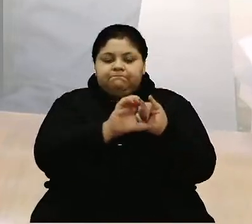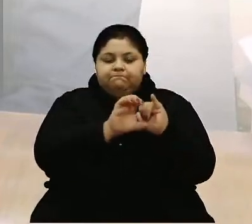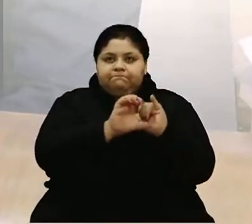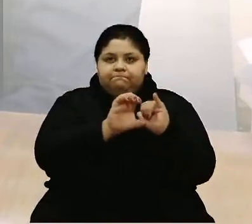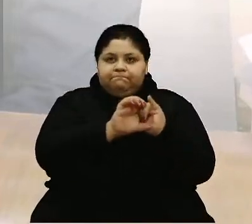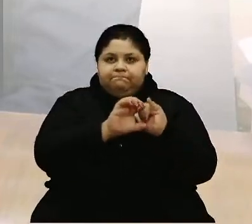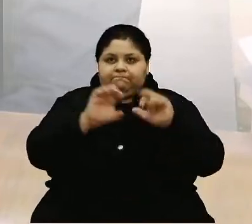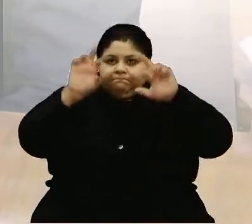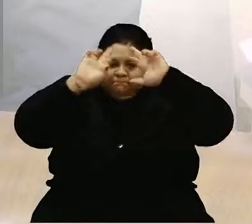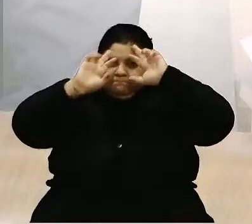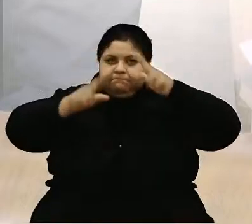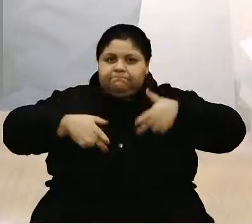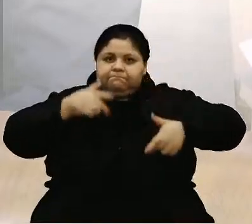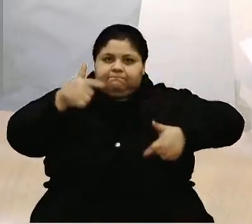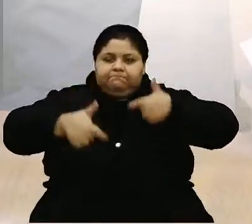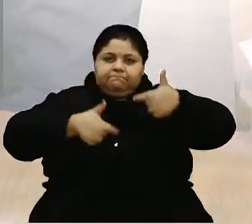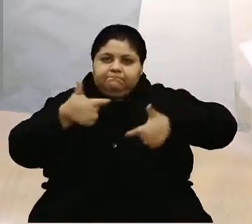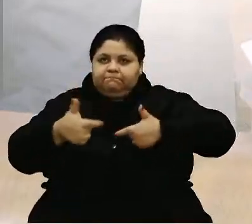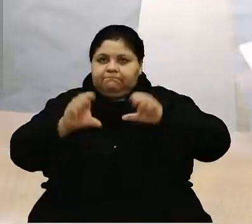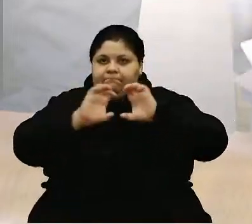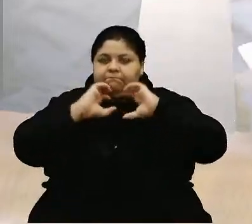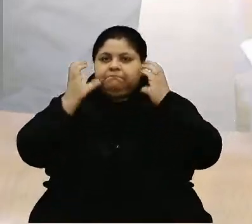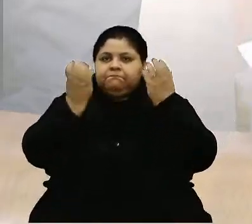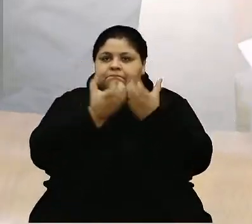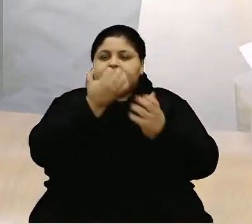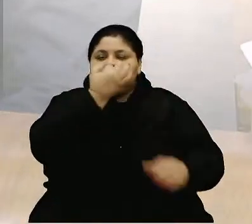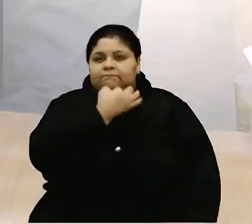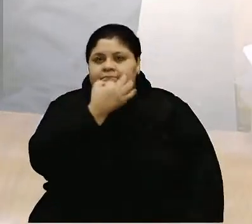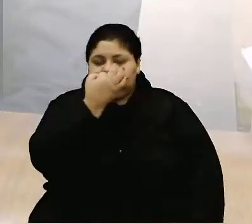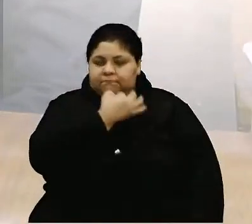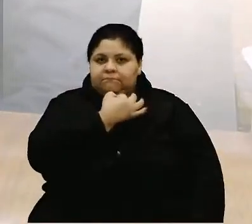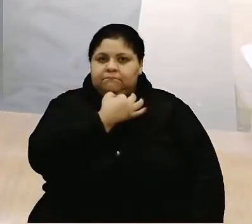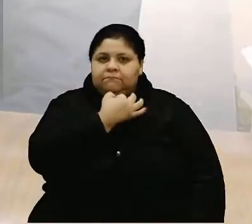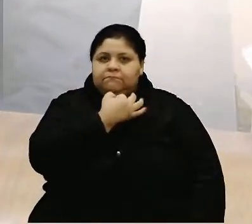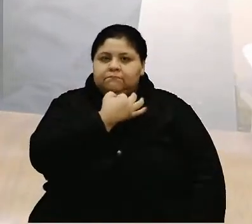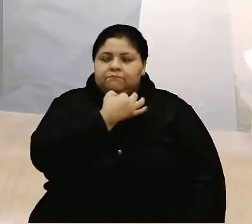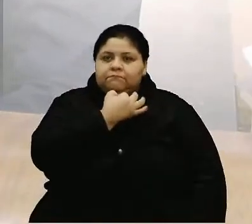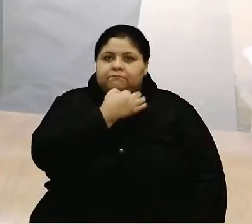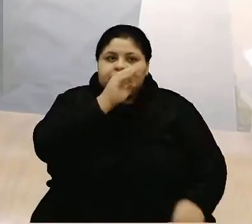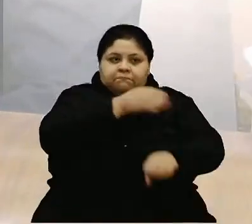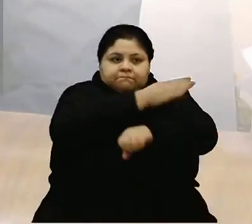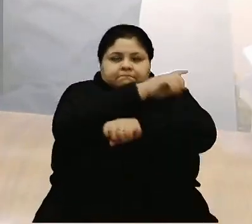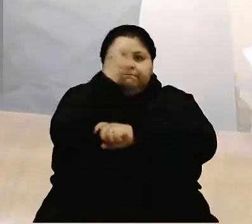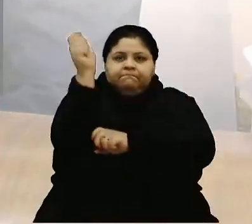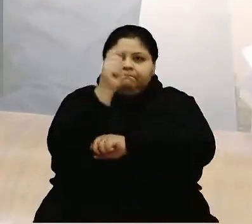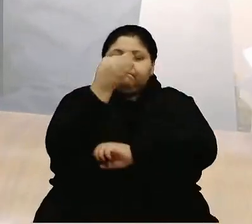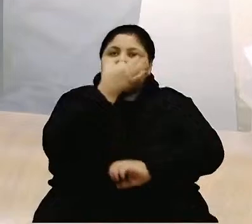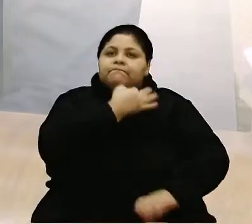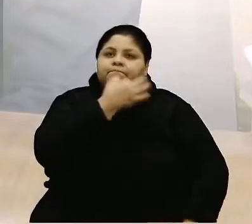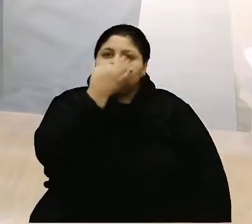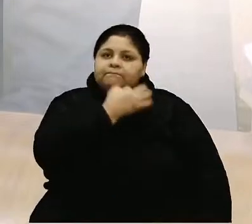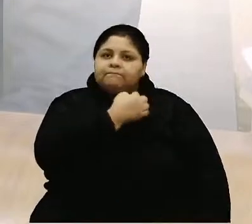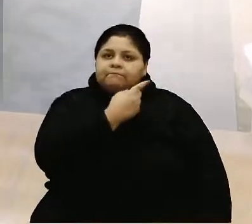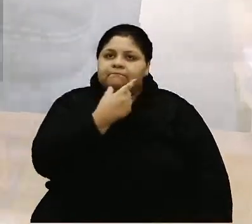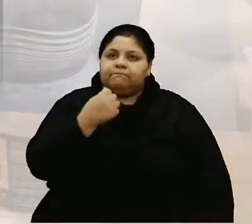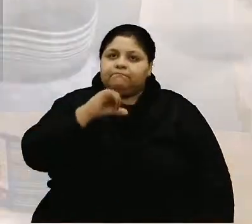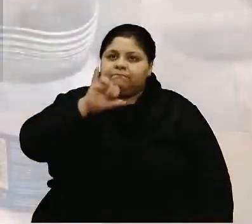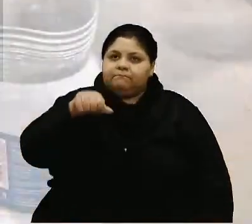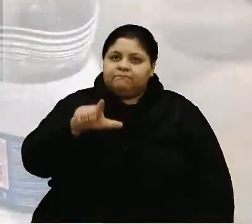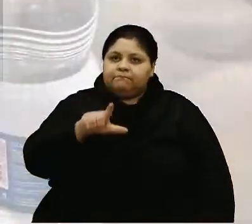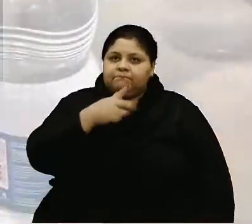aos relevantes serviços prestados à comunidade caxiense e da Serra Gaúcha. Caxias do Sul, 16 de julho